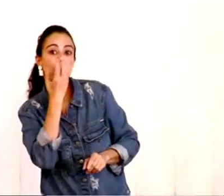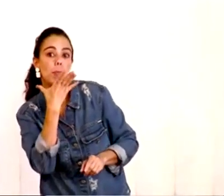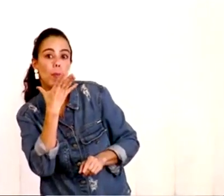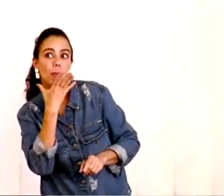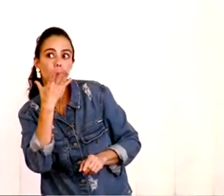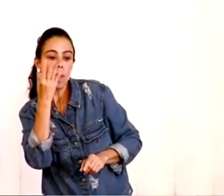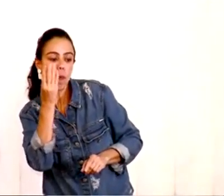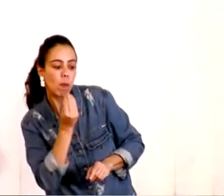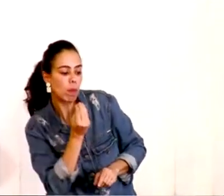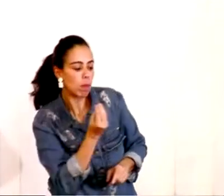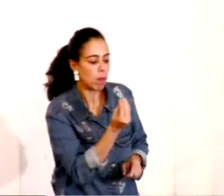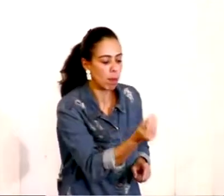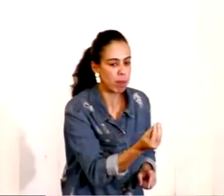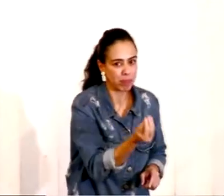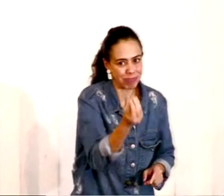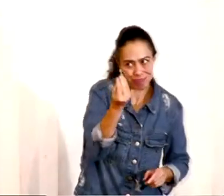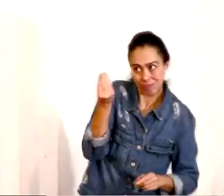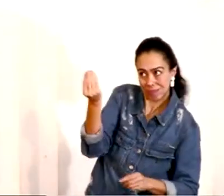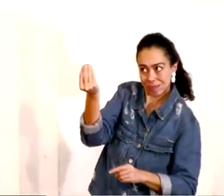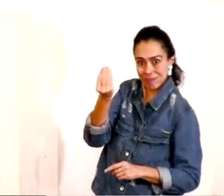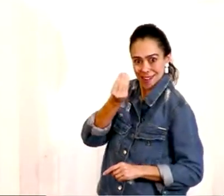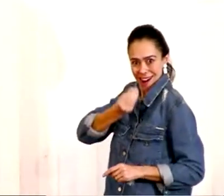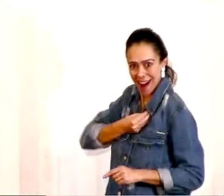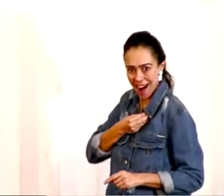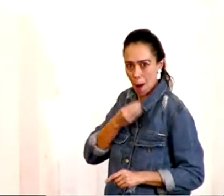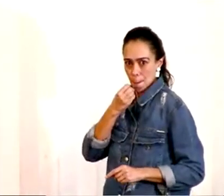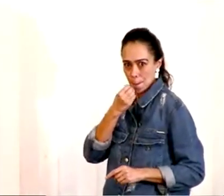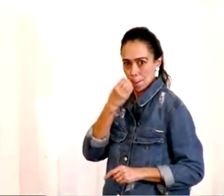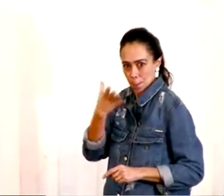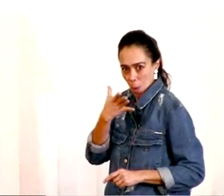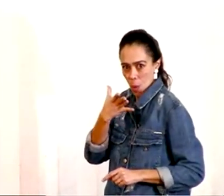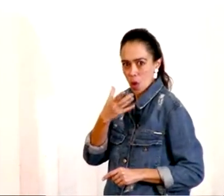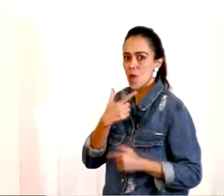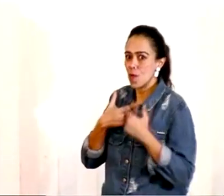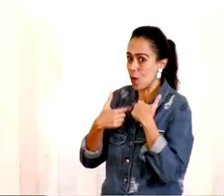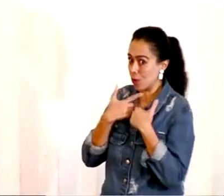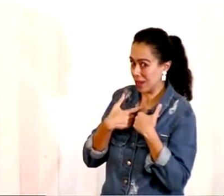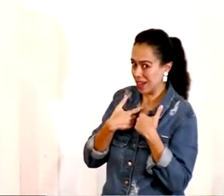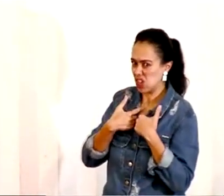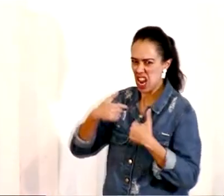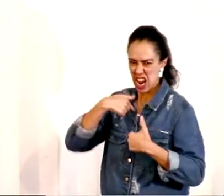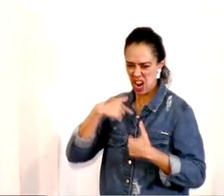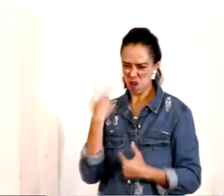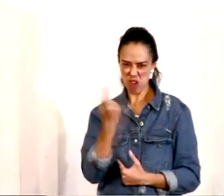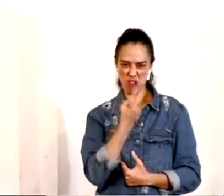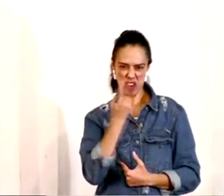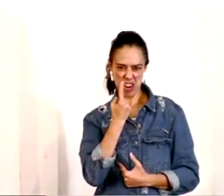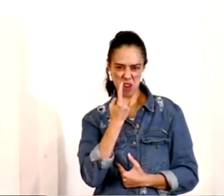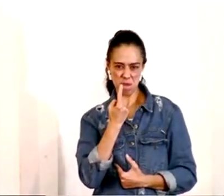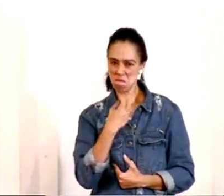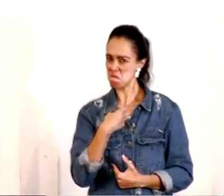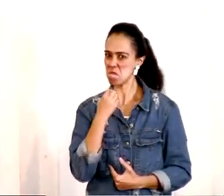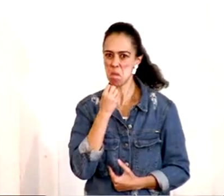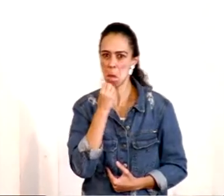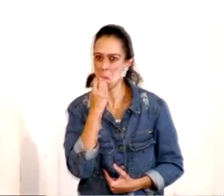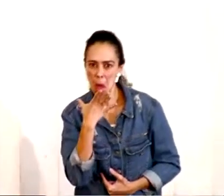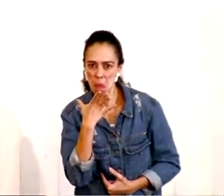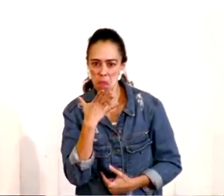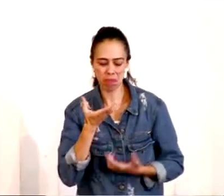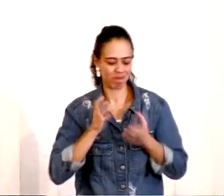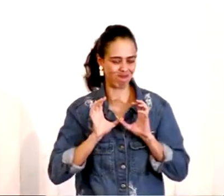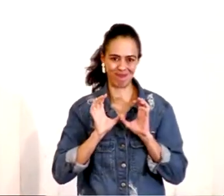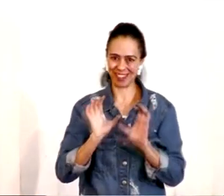todo o seu ser. E o homem que vive no pecado, ele é tendencioso a fazer